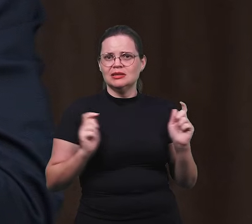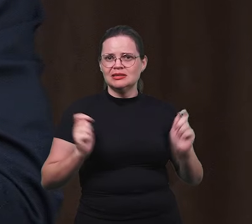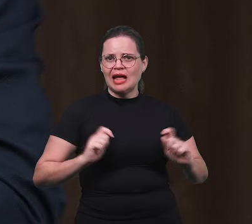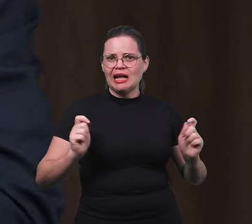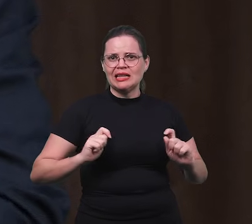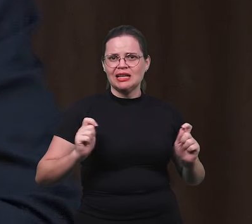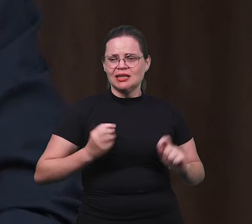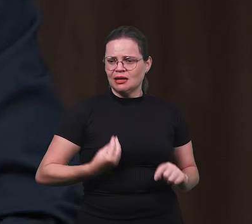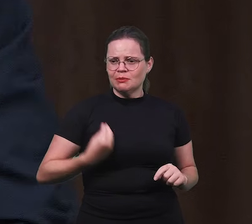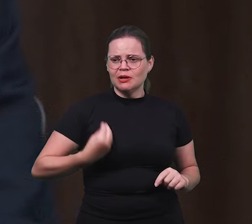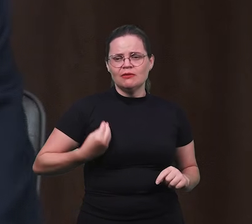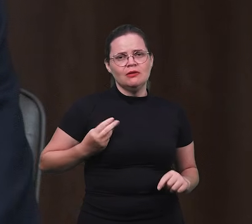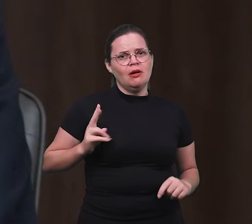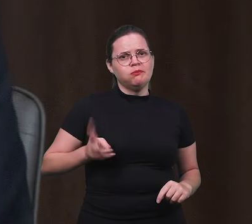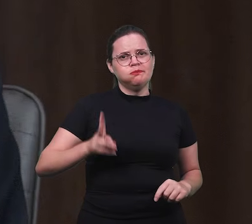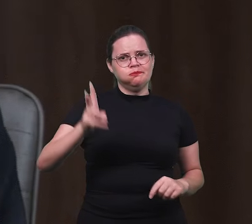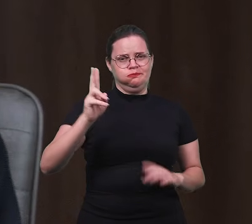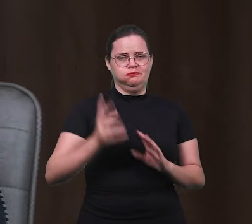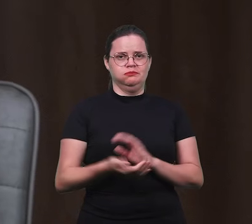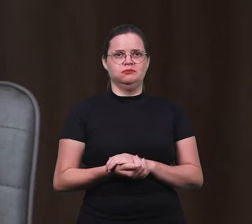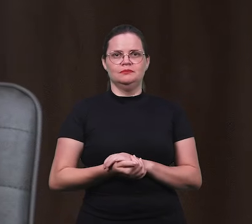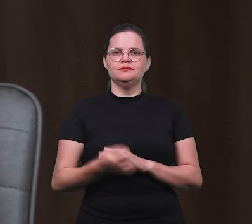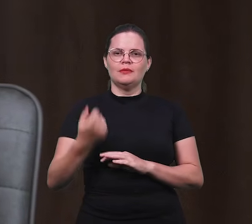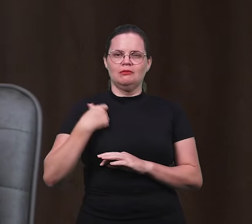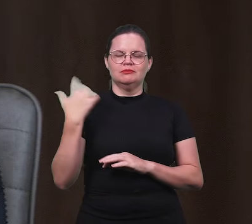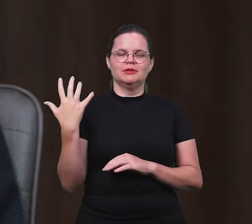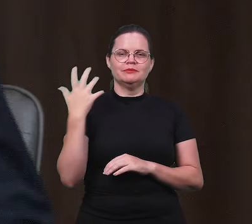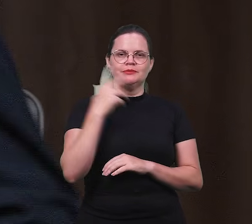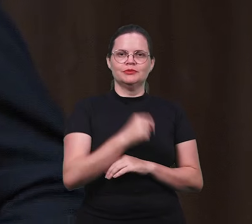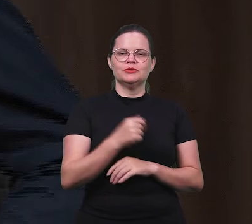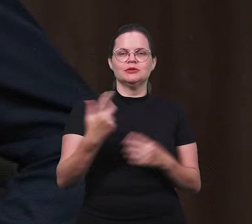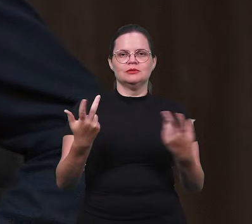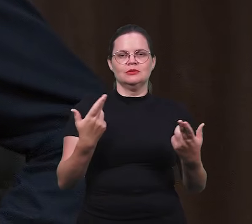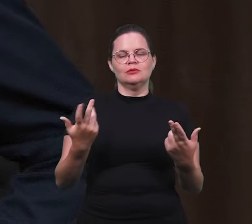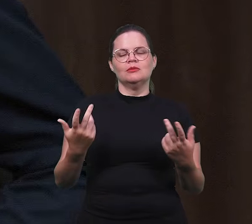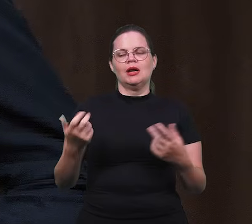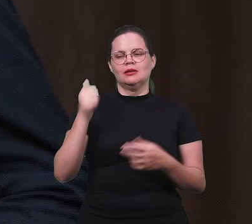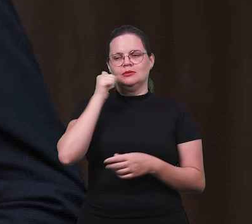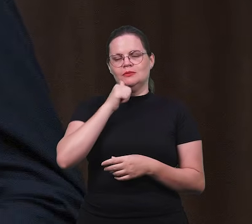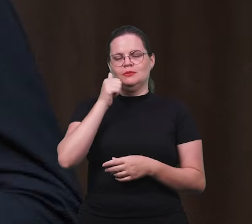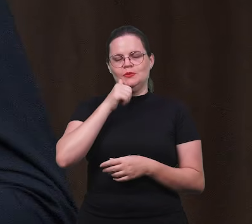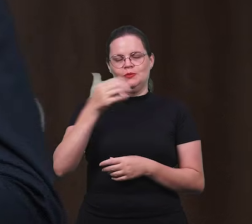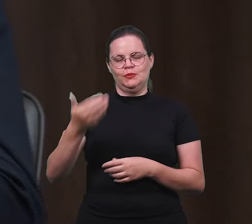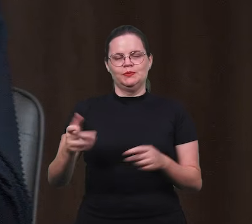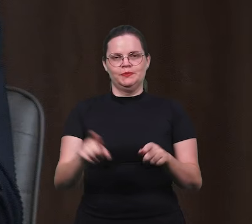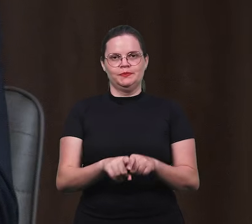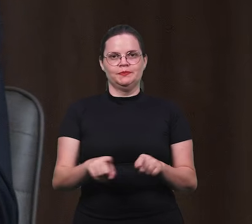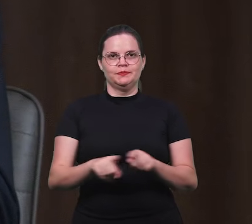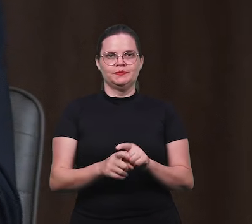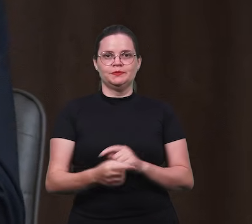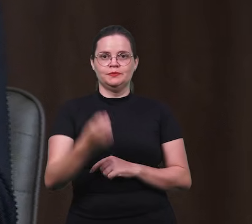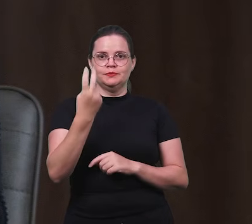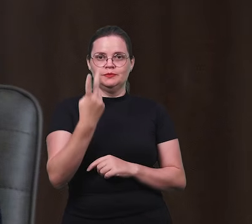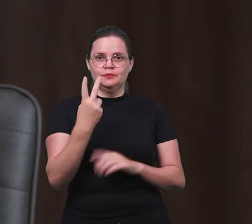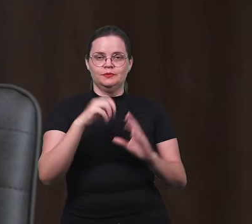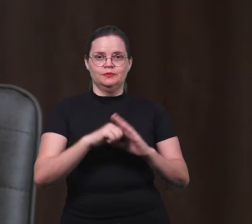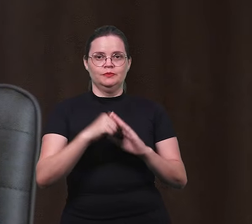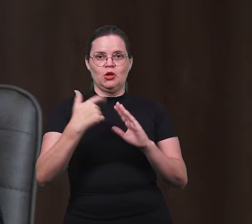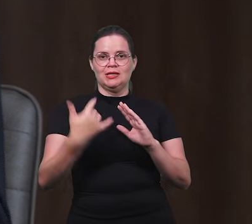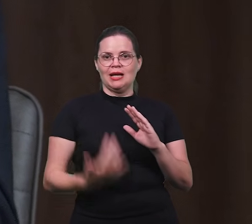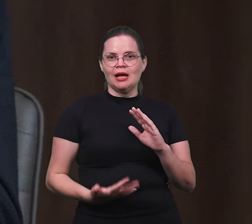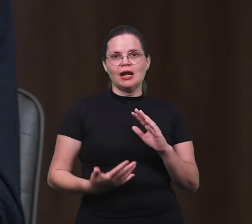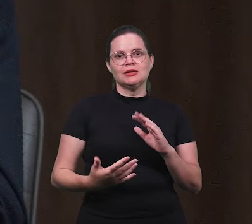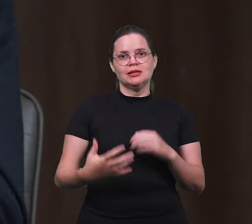muito para os maridos, essa parte. Né? Muito para os esposos. Essas duas